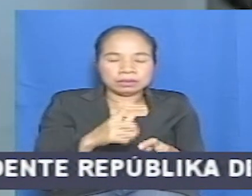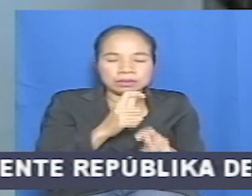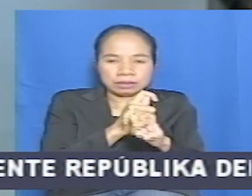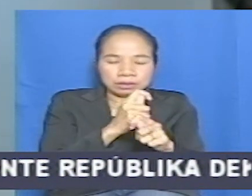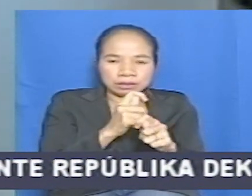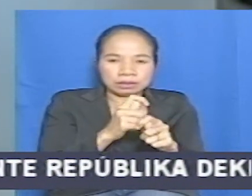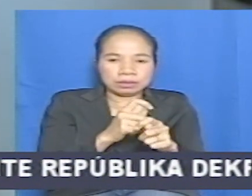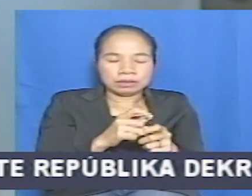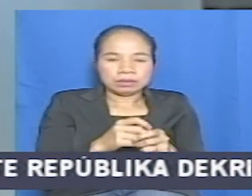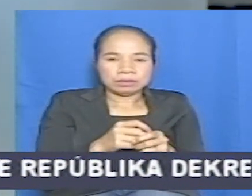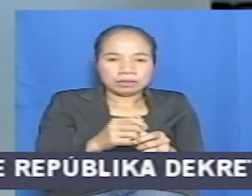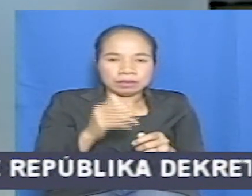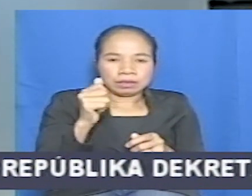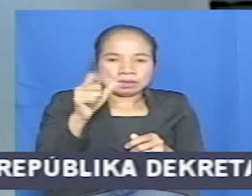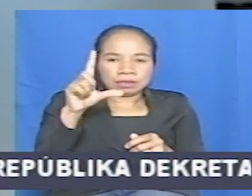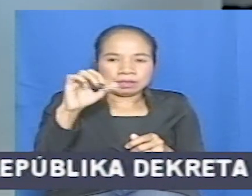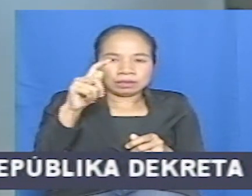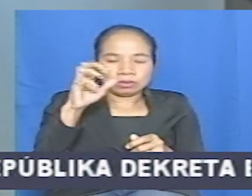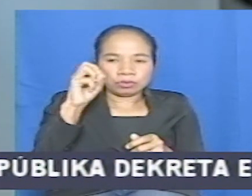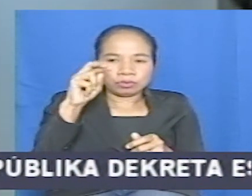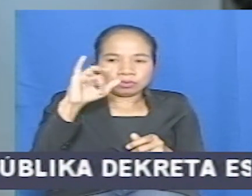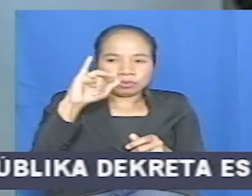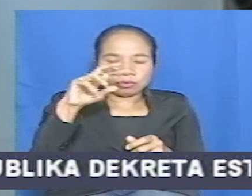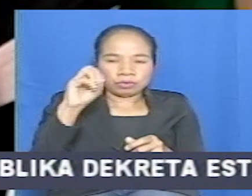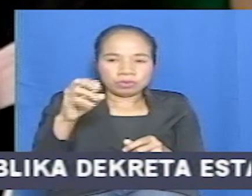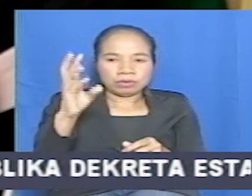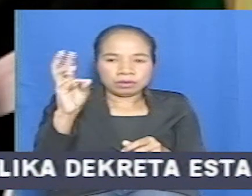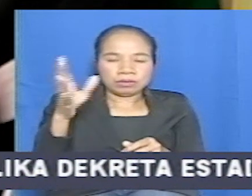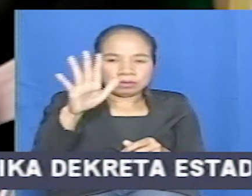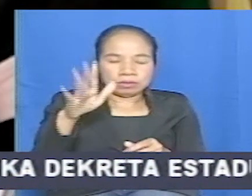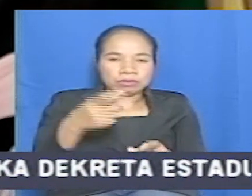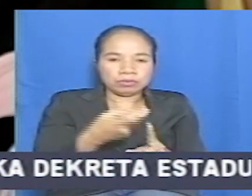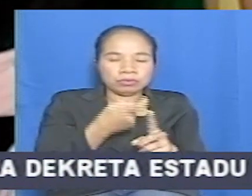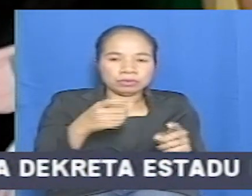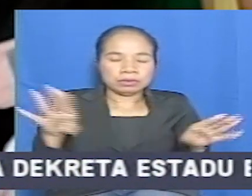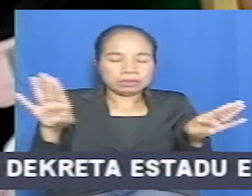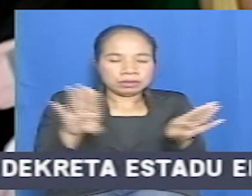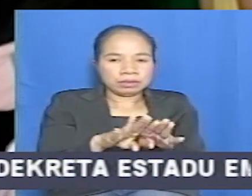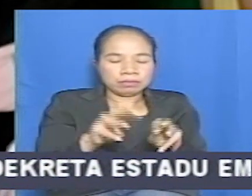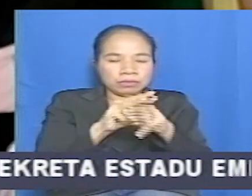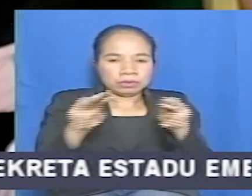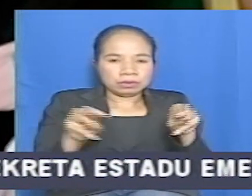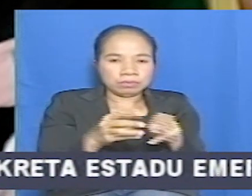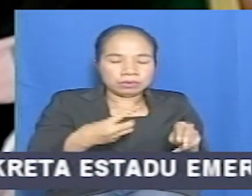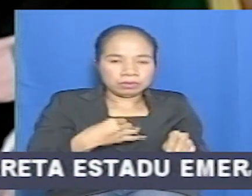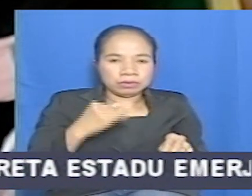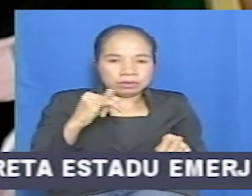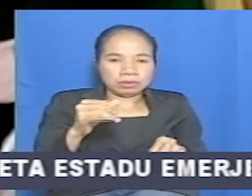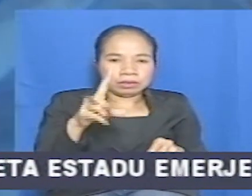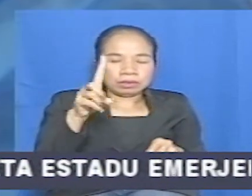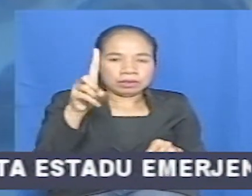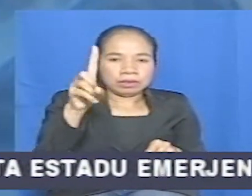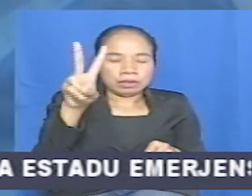rastreio aleatório Neng Nulu Racing Lima, viagem sai husi cerca sanitária município Dili, atus